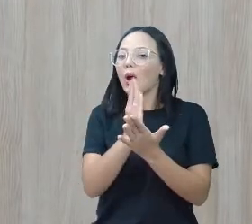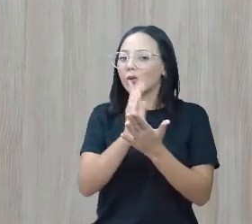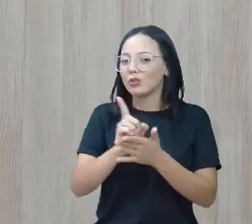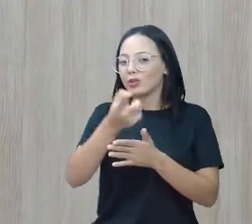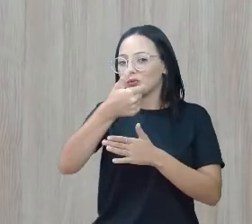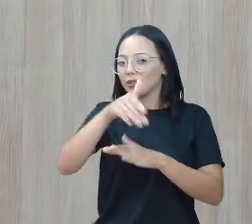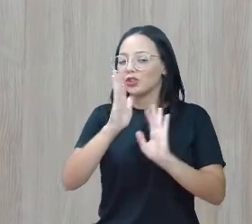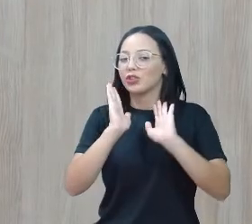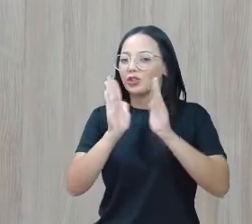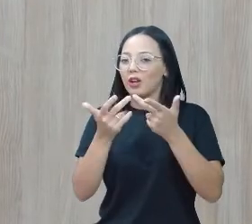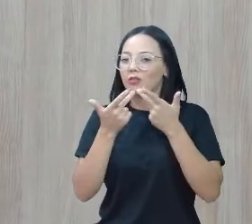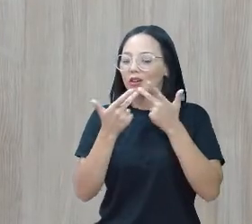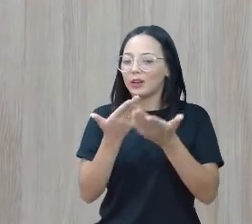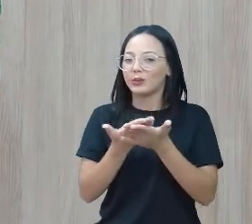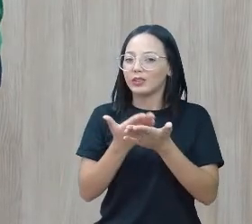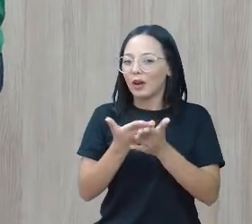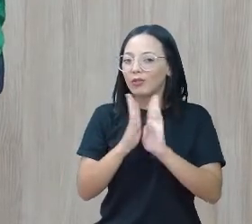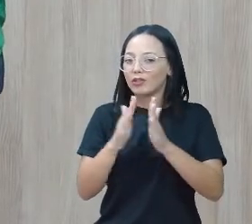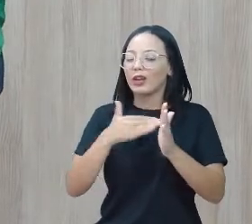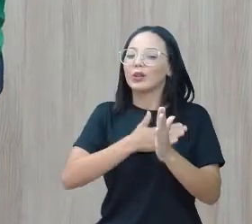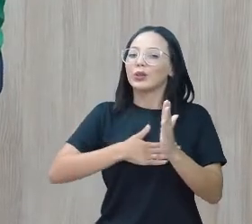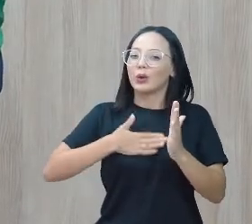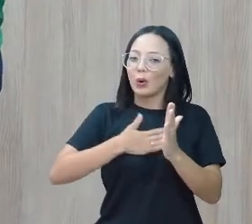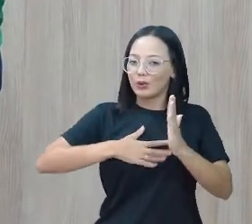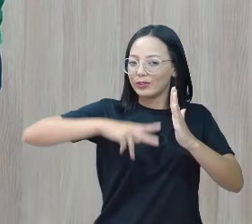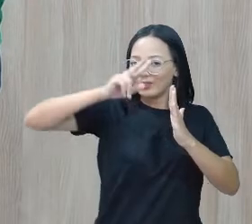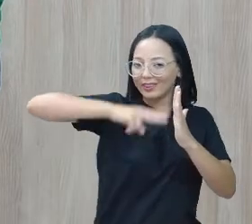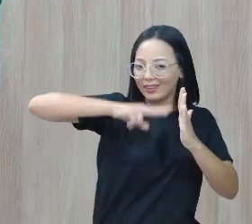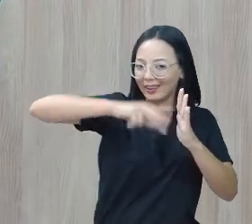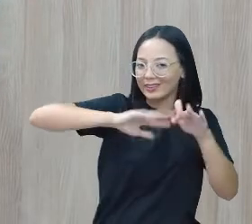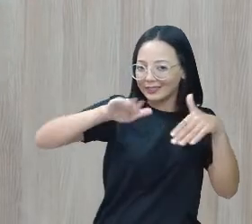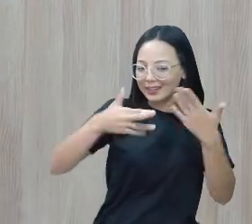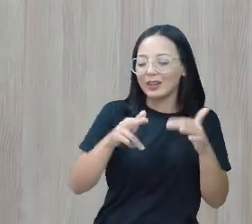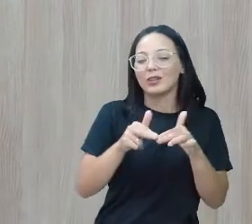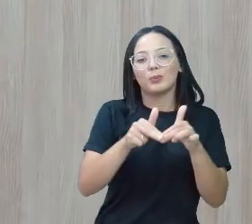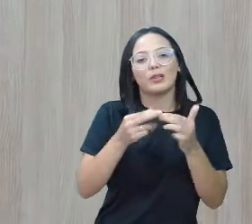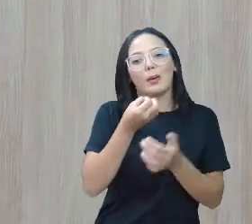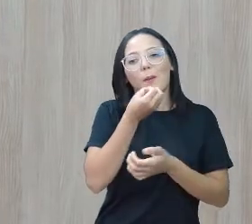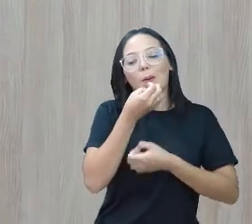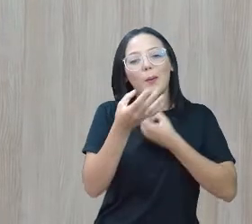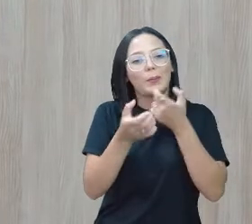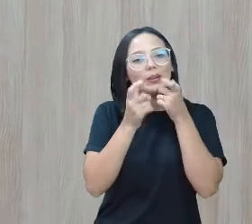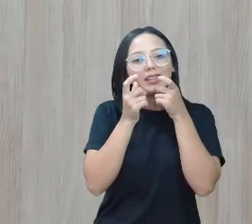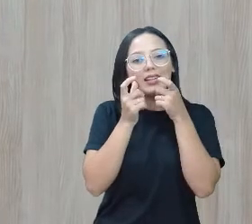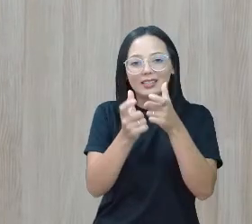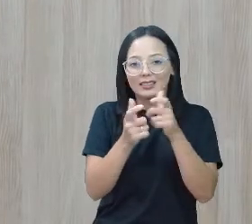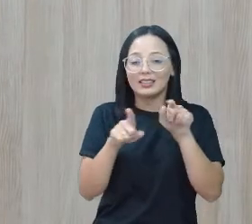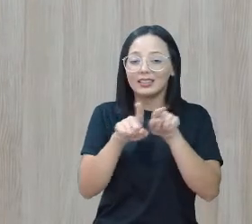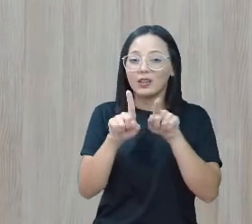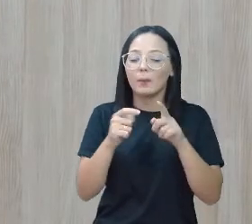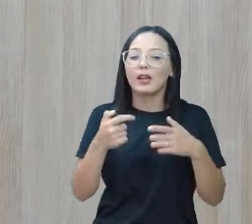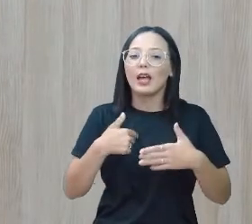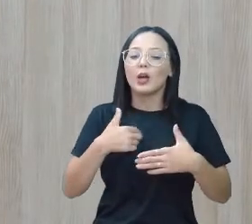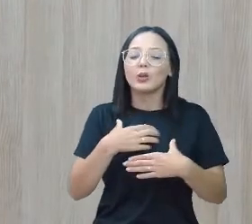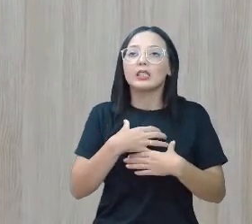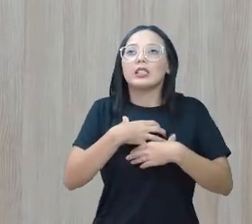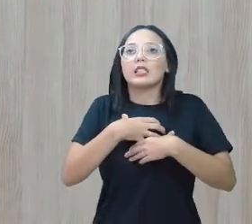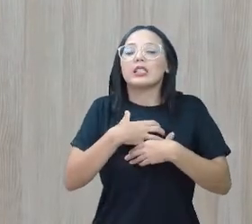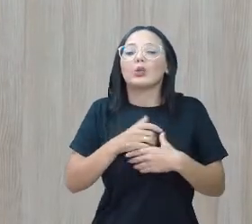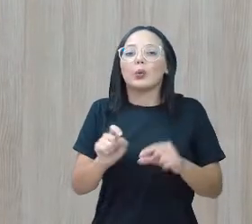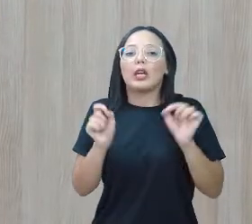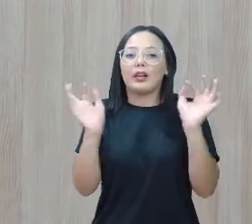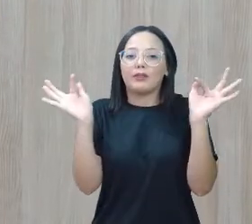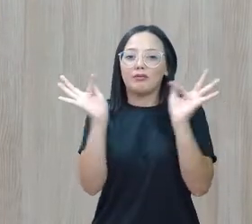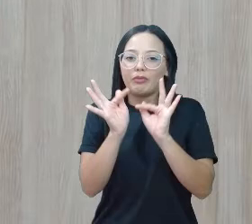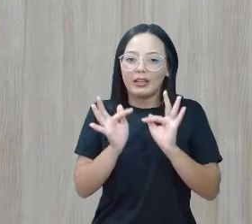já falaram aqui na nossa aula que gostam muito de ler. E isso é muito interessante e me deixa super